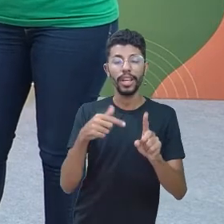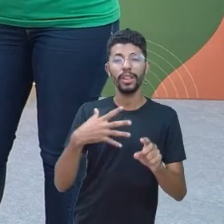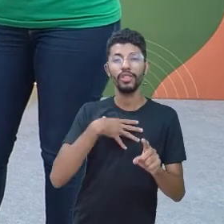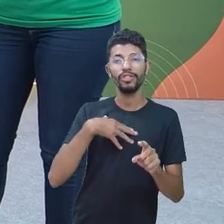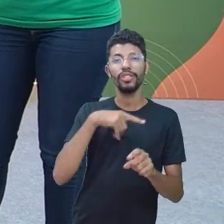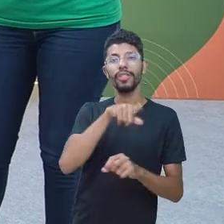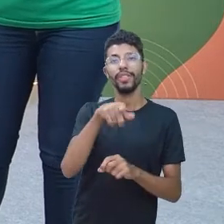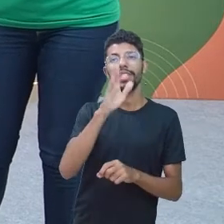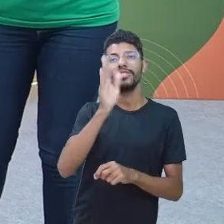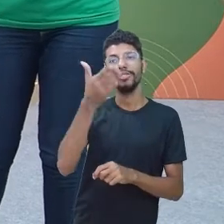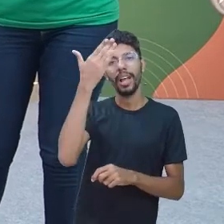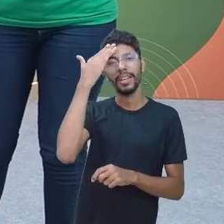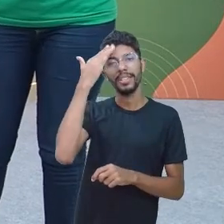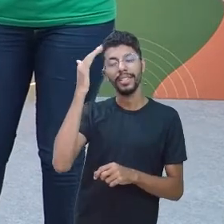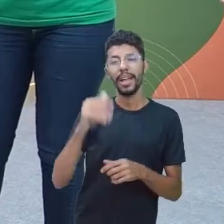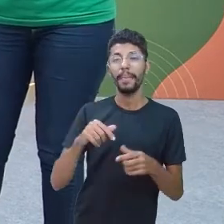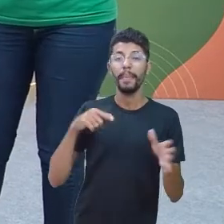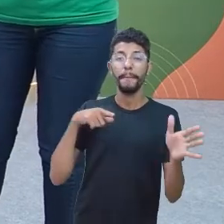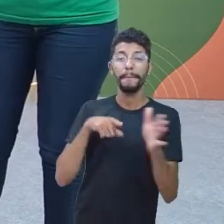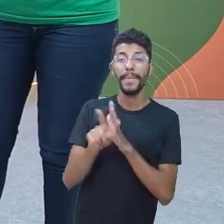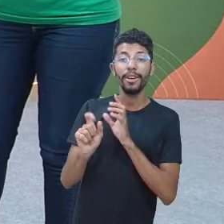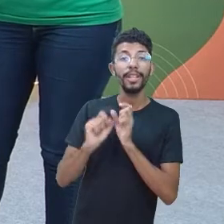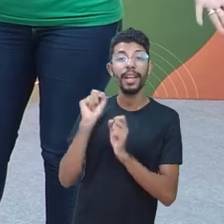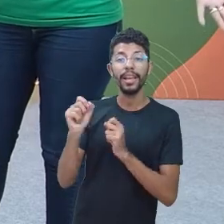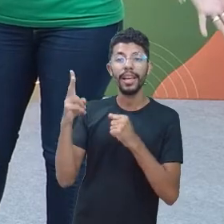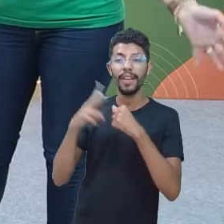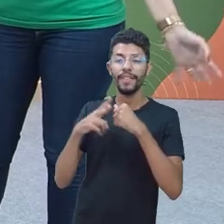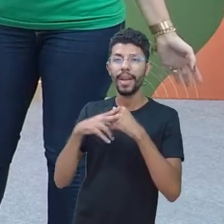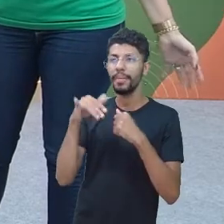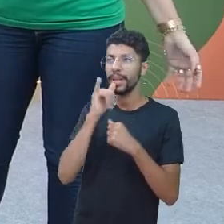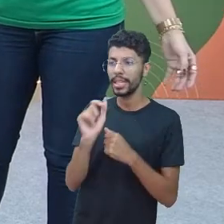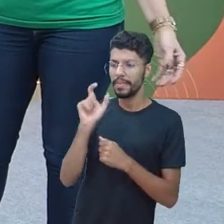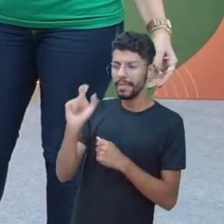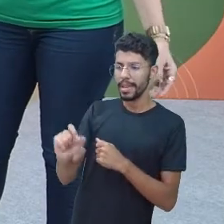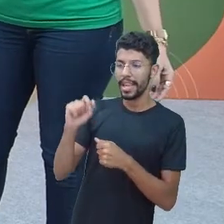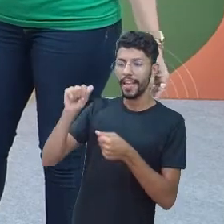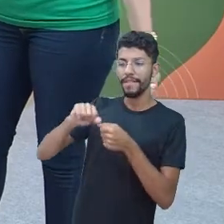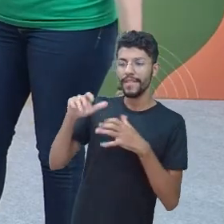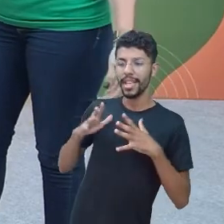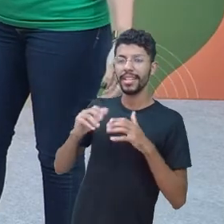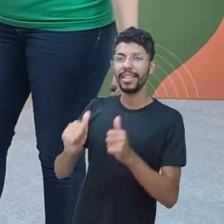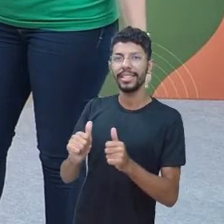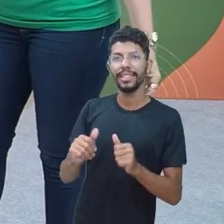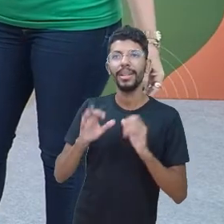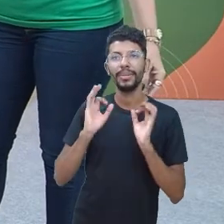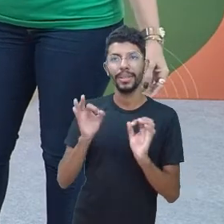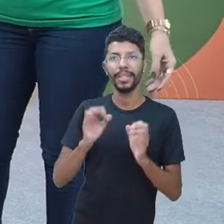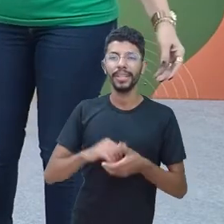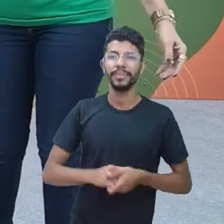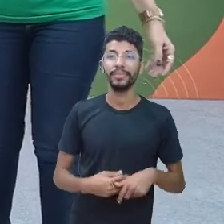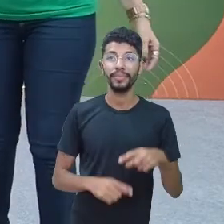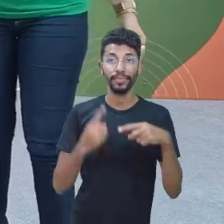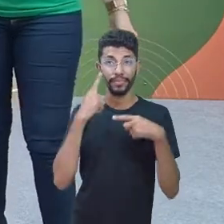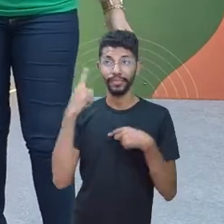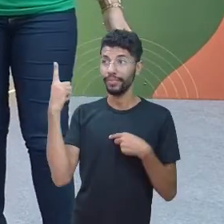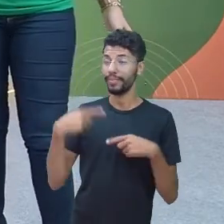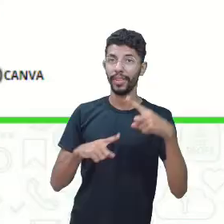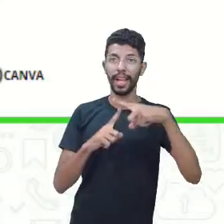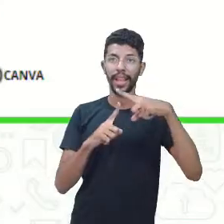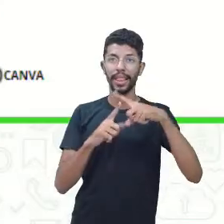já sabe, perguntando ao verbo quem praticou aquela ação. Tipos de